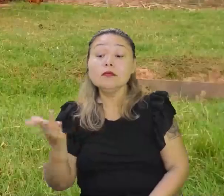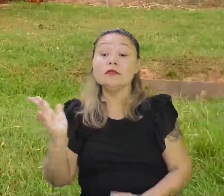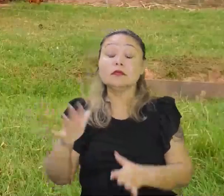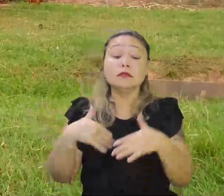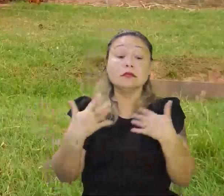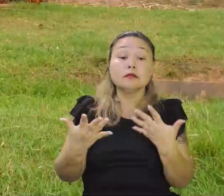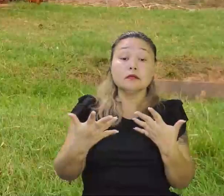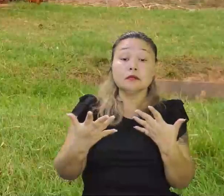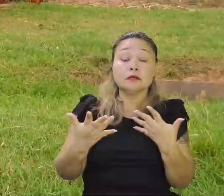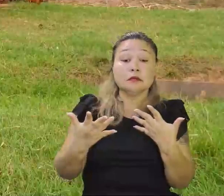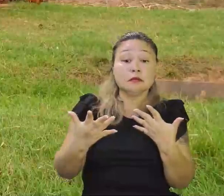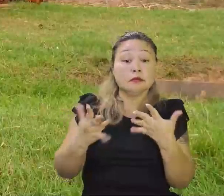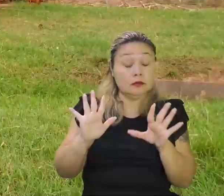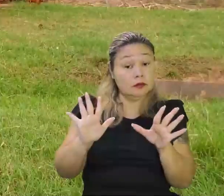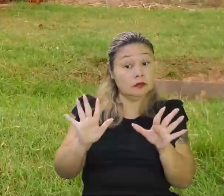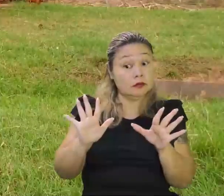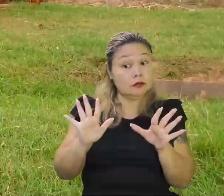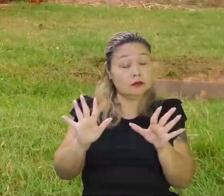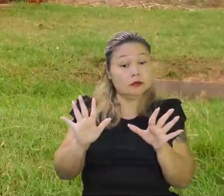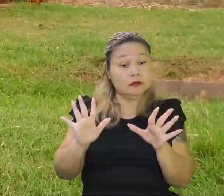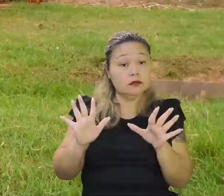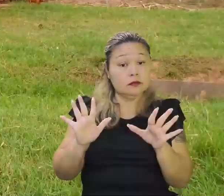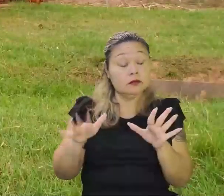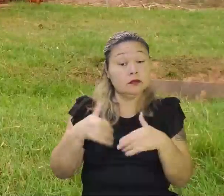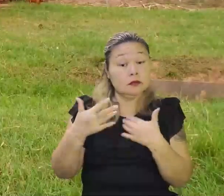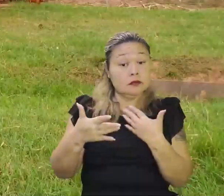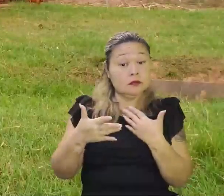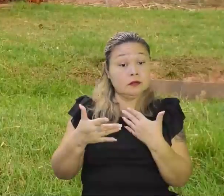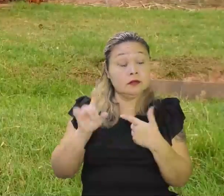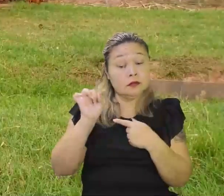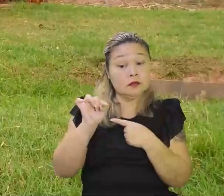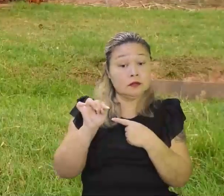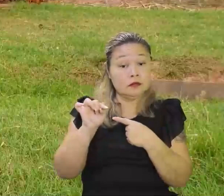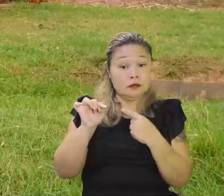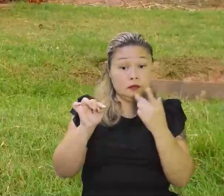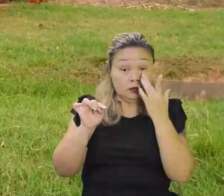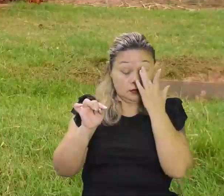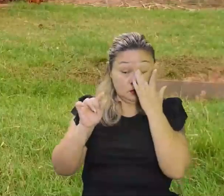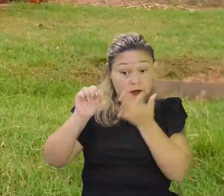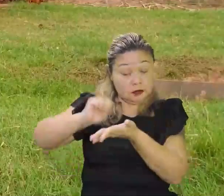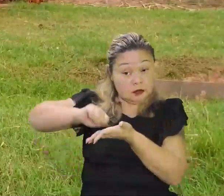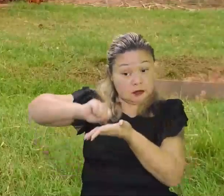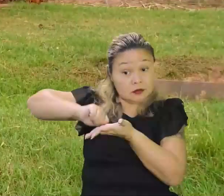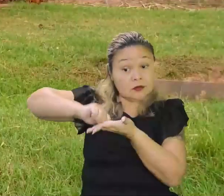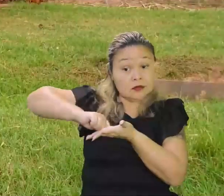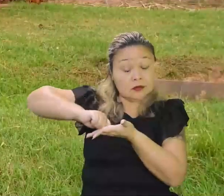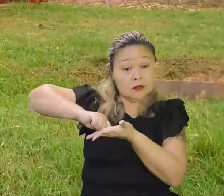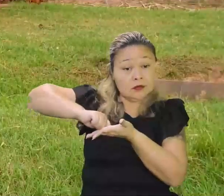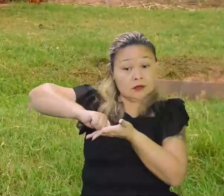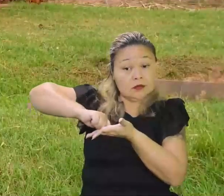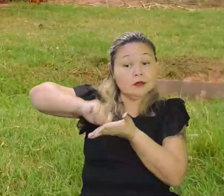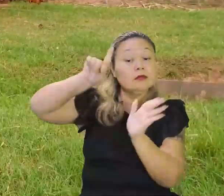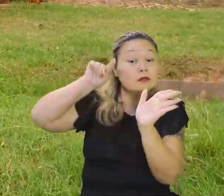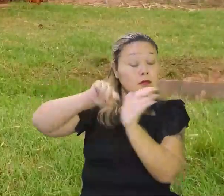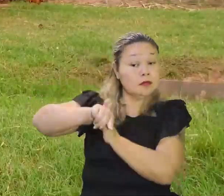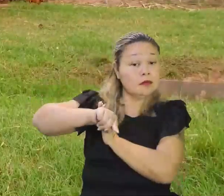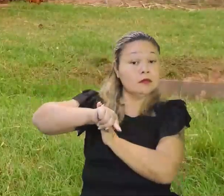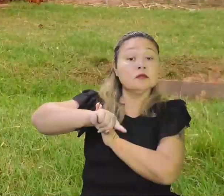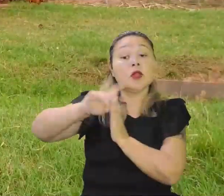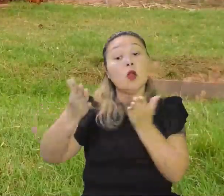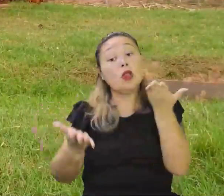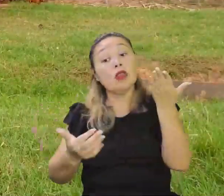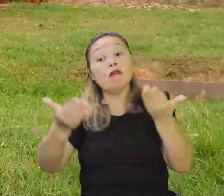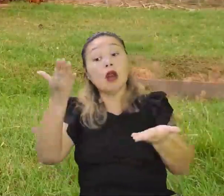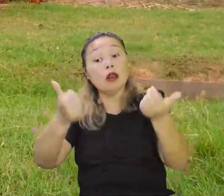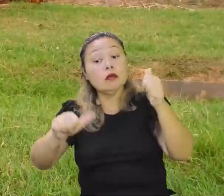né? Já temos um ponto, rapidinho, só porque ela vai... Nós temos um ponto já, anota aí. Porque a pergunta era, o que vale mais?